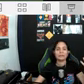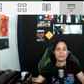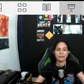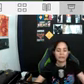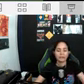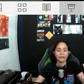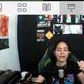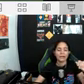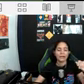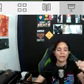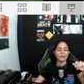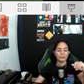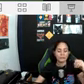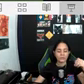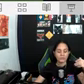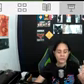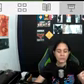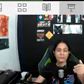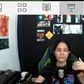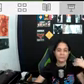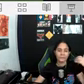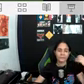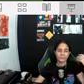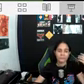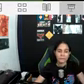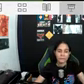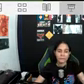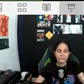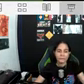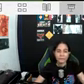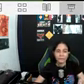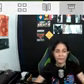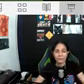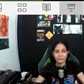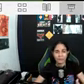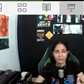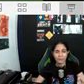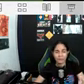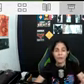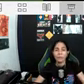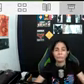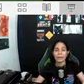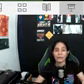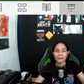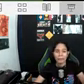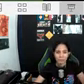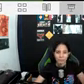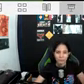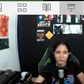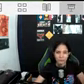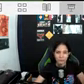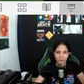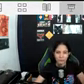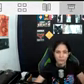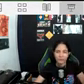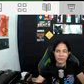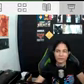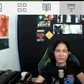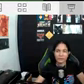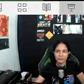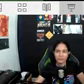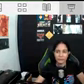tenha trazido, né, algo pessoal que fez com que você tenha interesse naquela temática, mas lembrando que a gente já